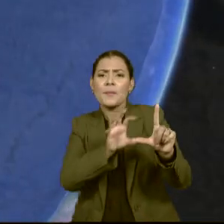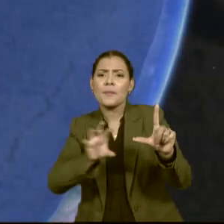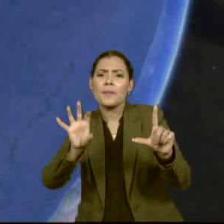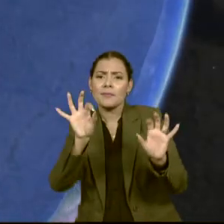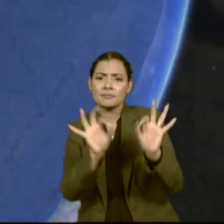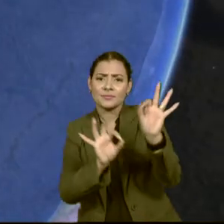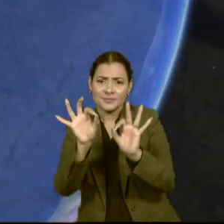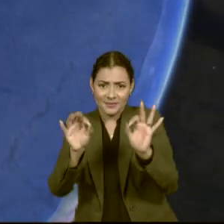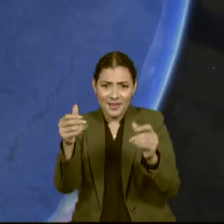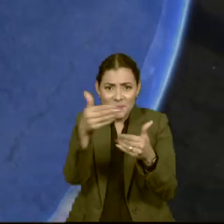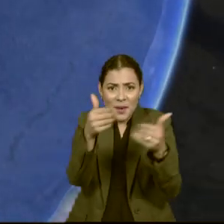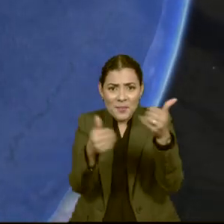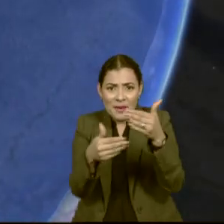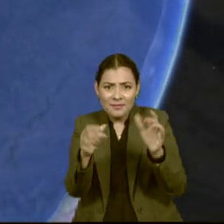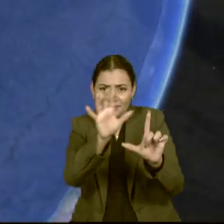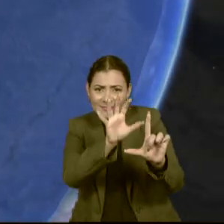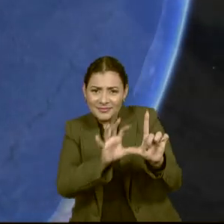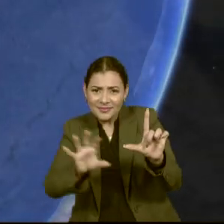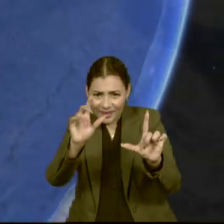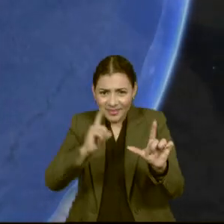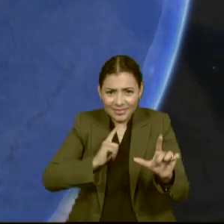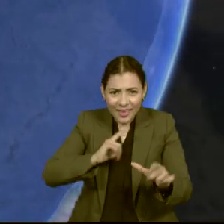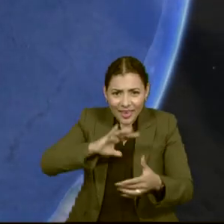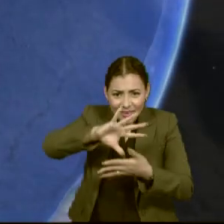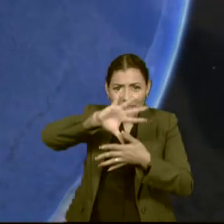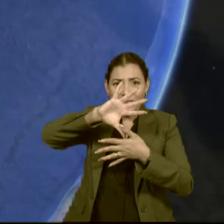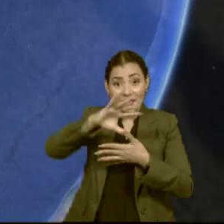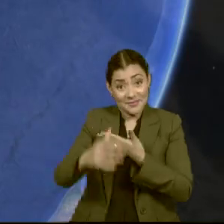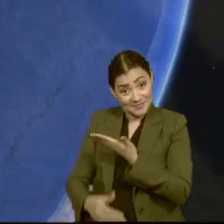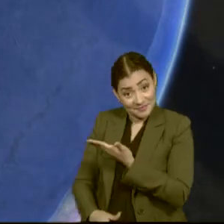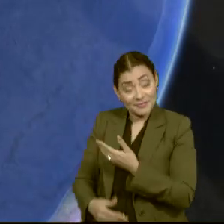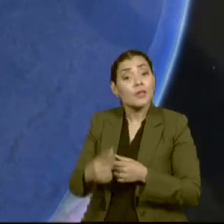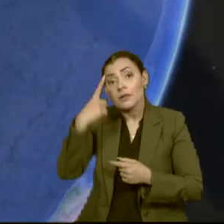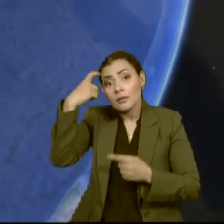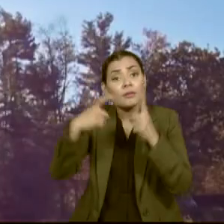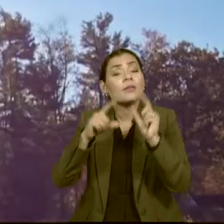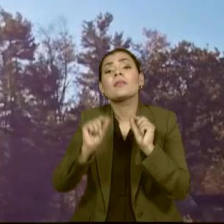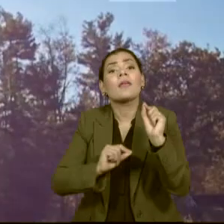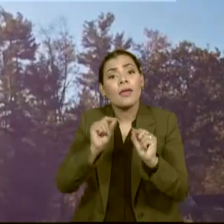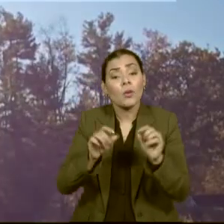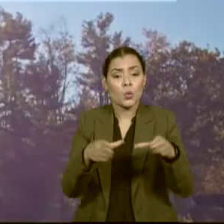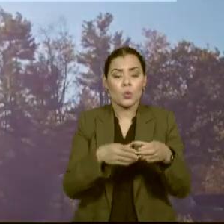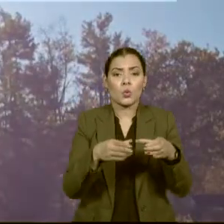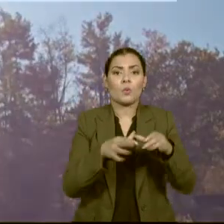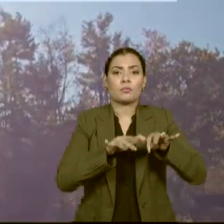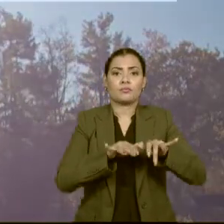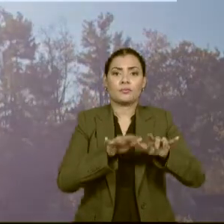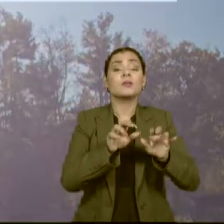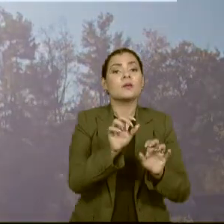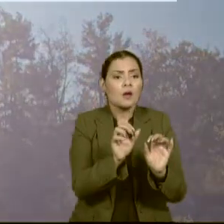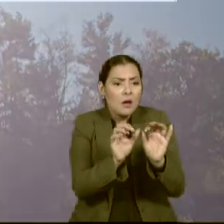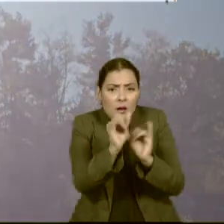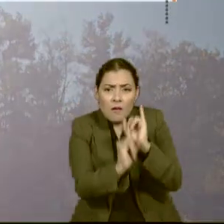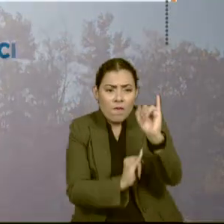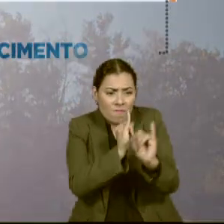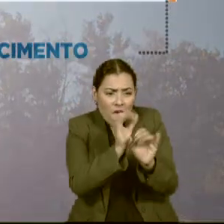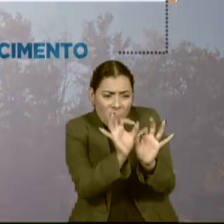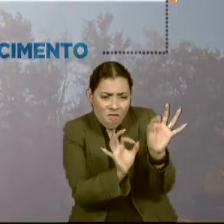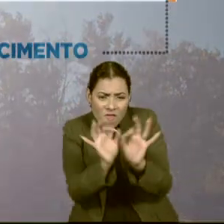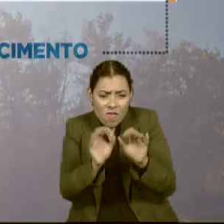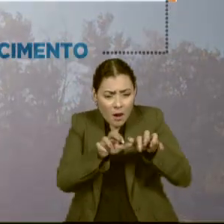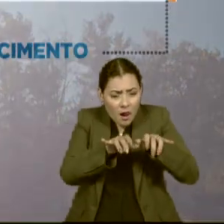e entram umas animações, uns mapas na tela? Quem cria tudo isso é a equipe da computação gráfica.